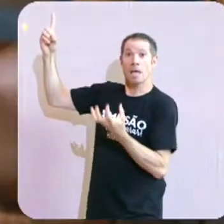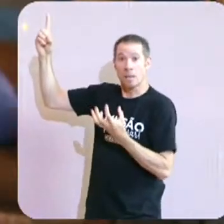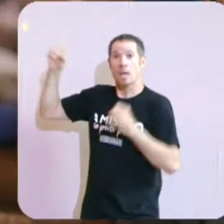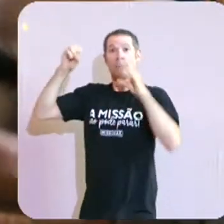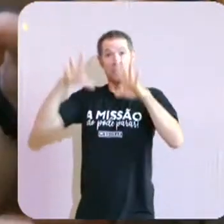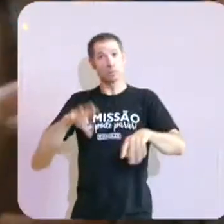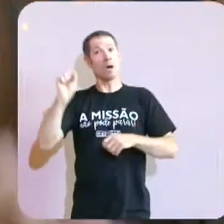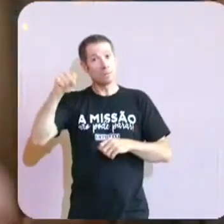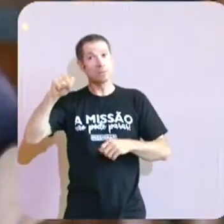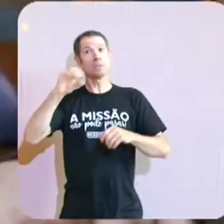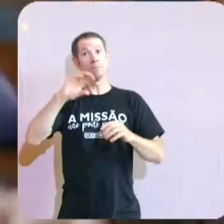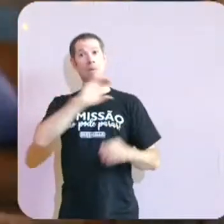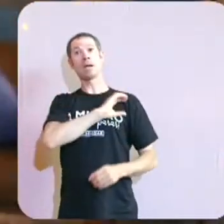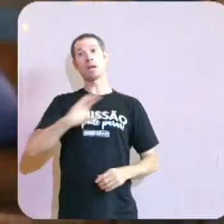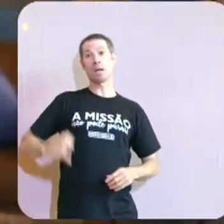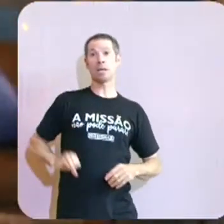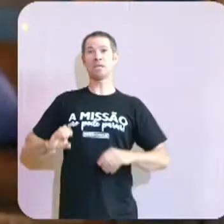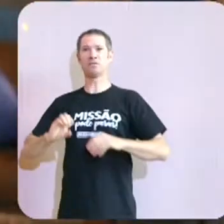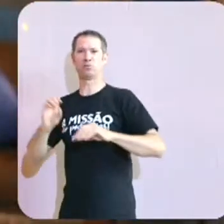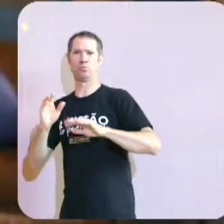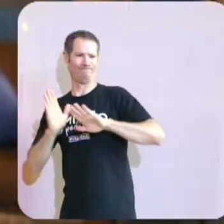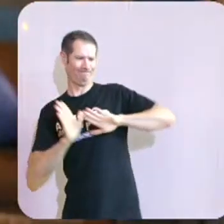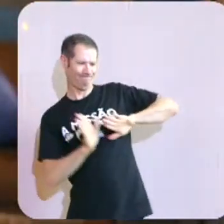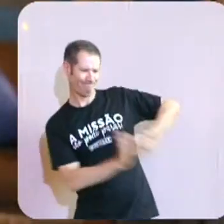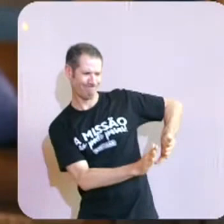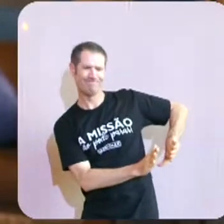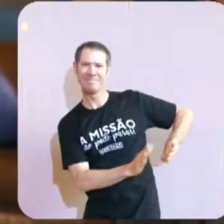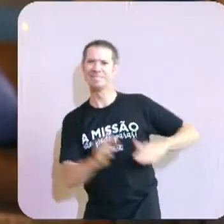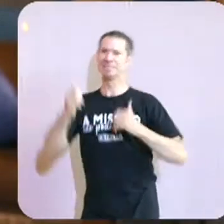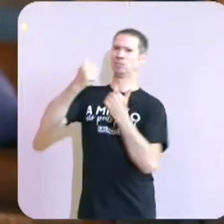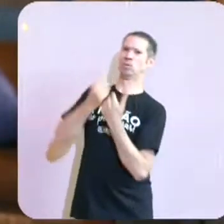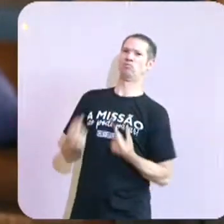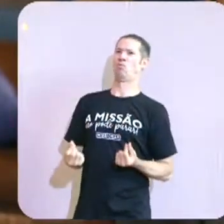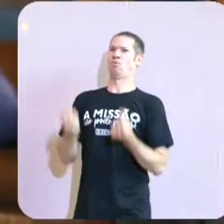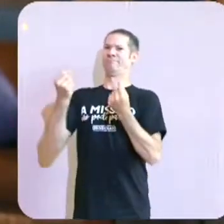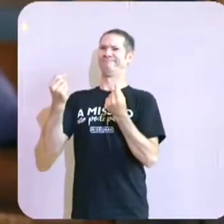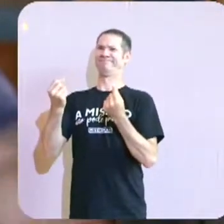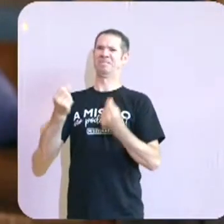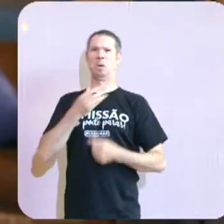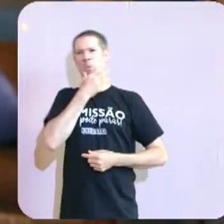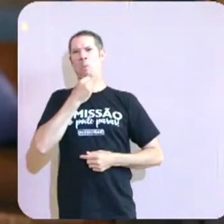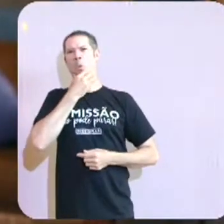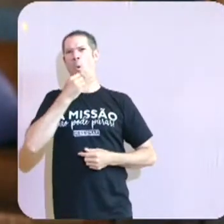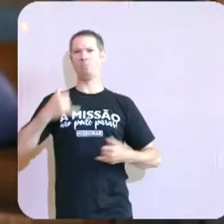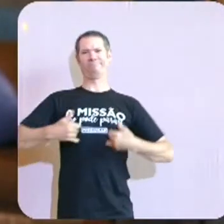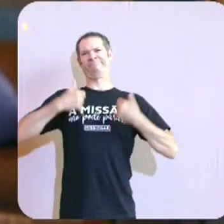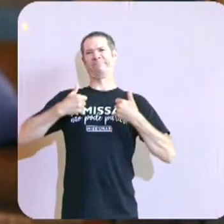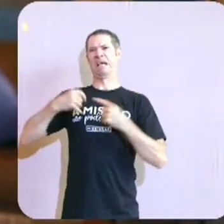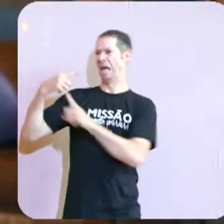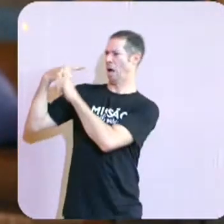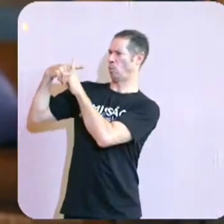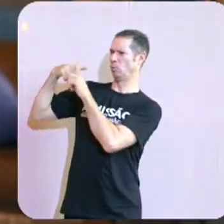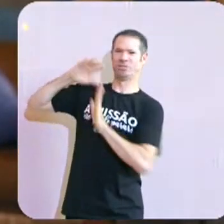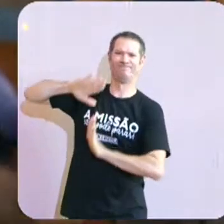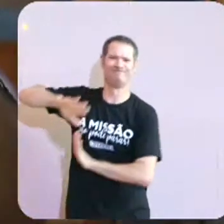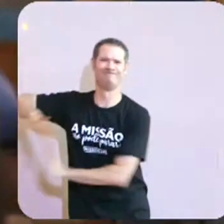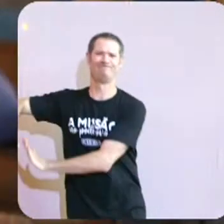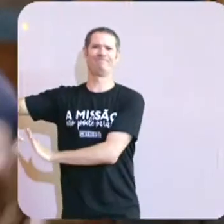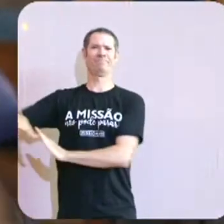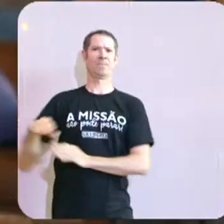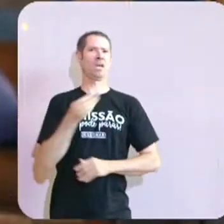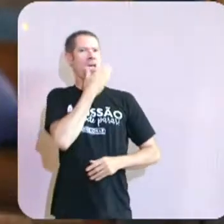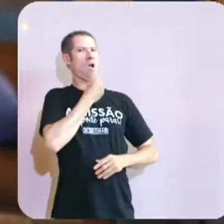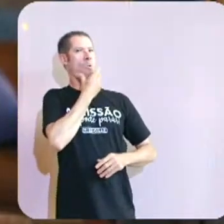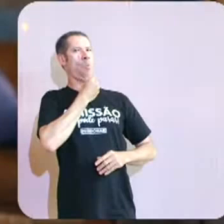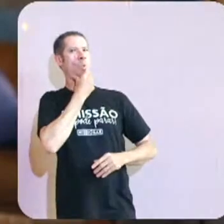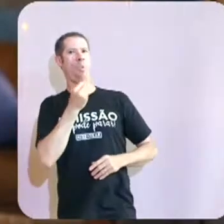sim, mas Cristo deixa de ser o centro quando a pregação gira em torno do homem. A cruz não está mais naquele lugar, e quando o